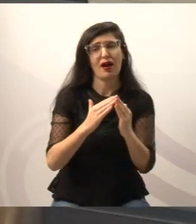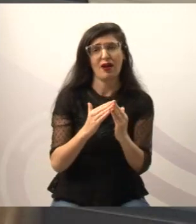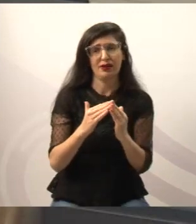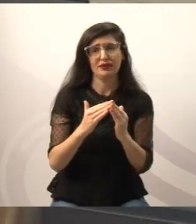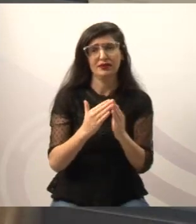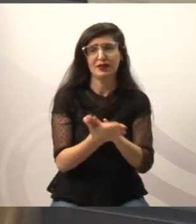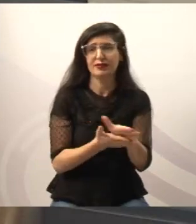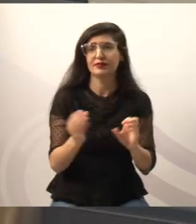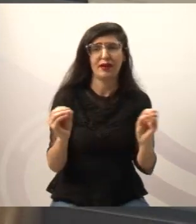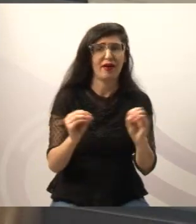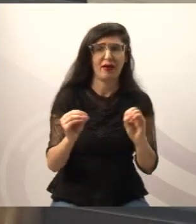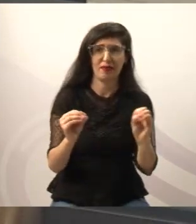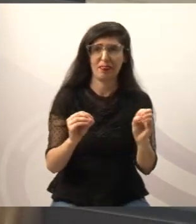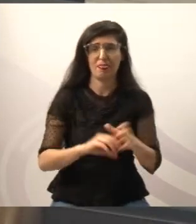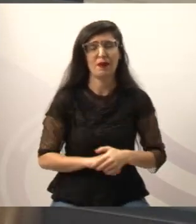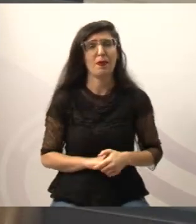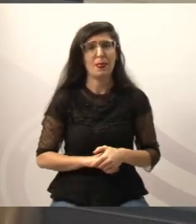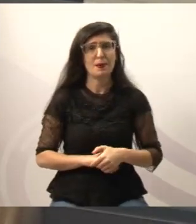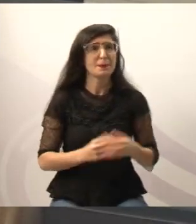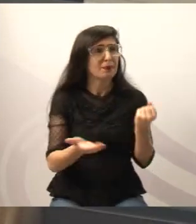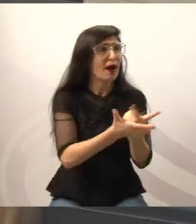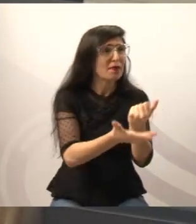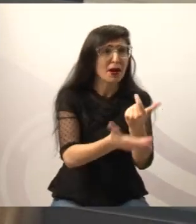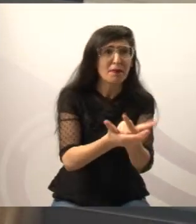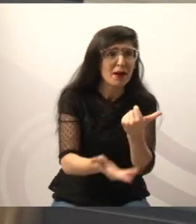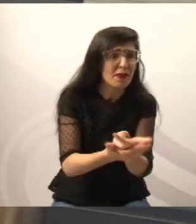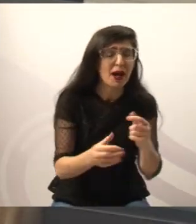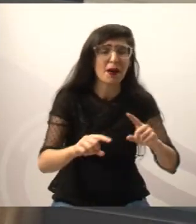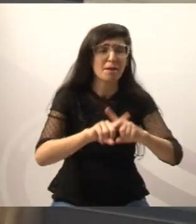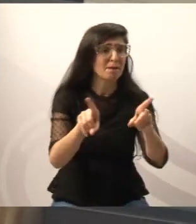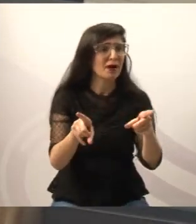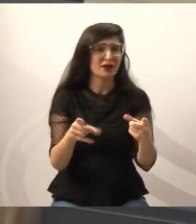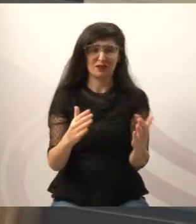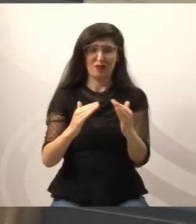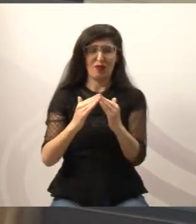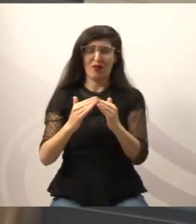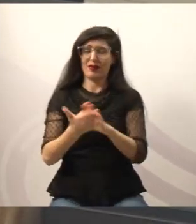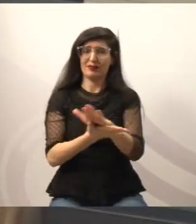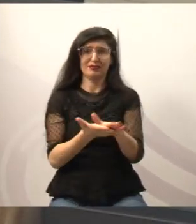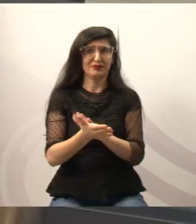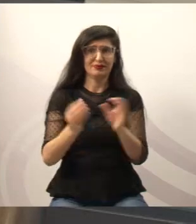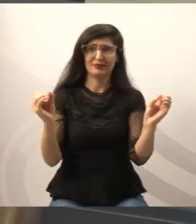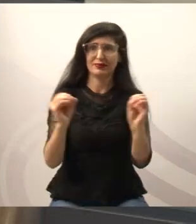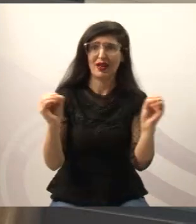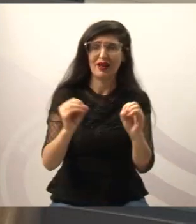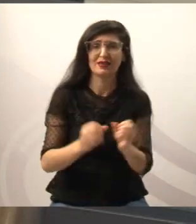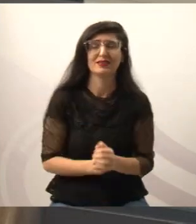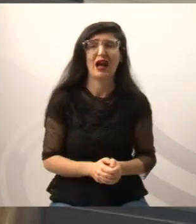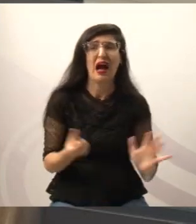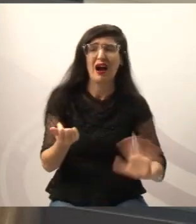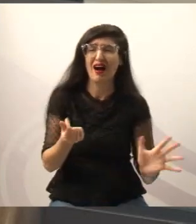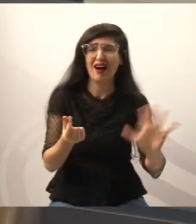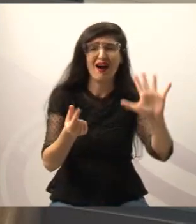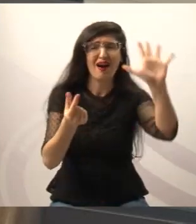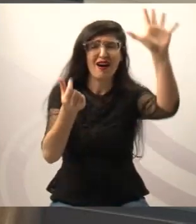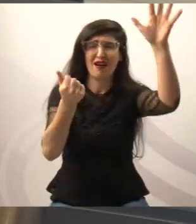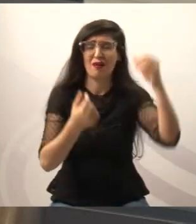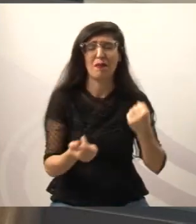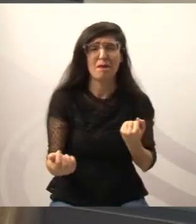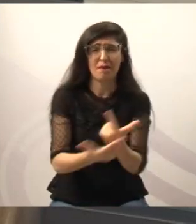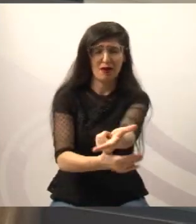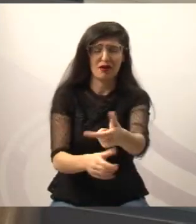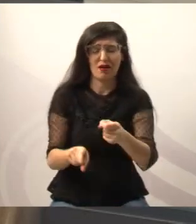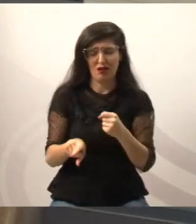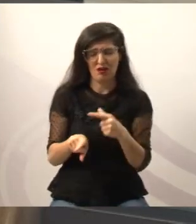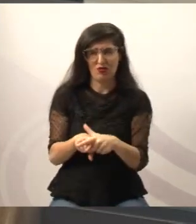sai. E eles cobram na rua. Vereador, como é que a gente faz isso aí? Nós não aguenta pagar aluguel mais. Quem está no auxílio,